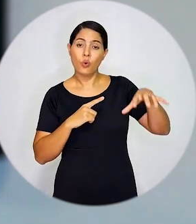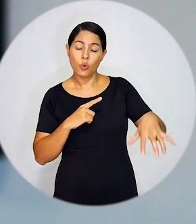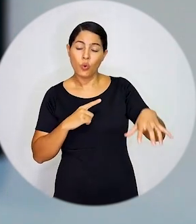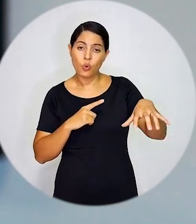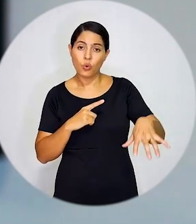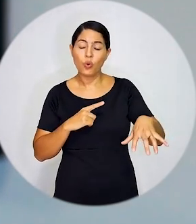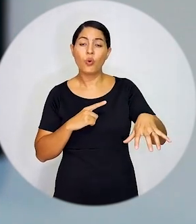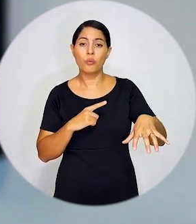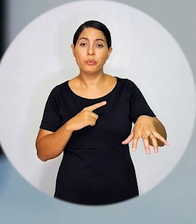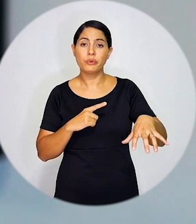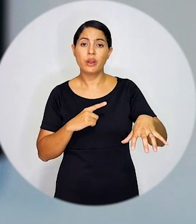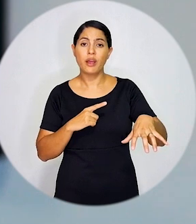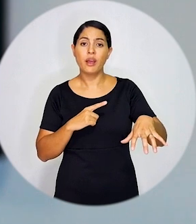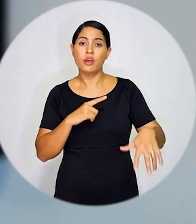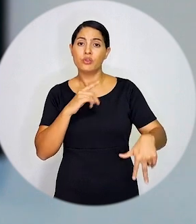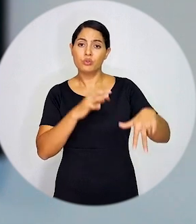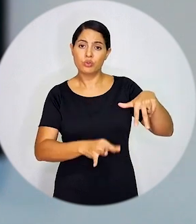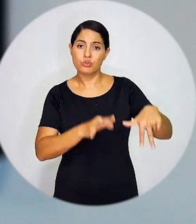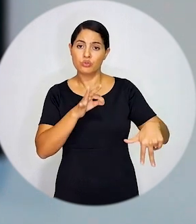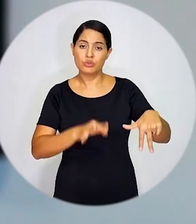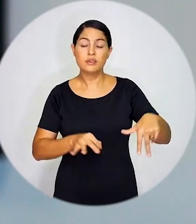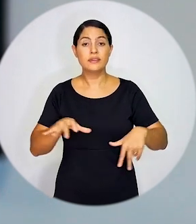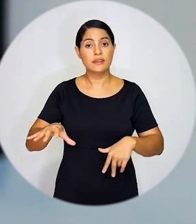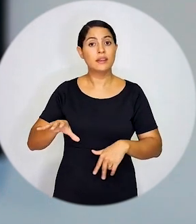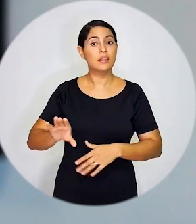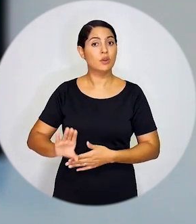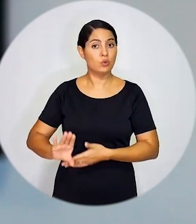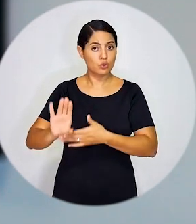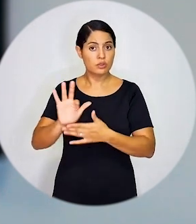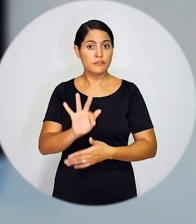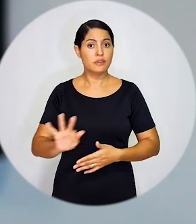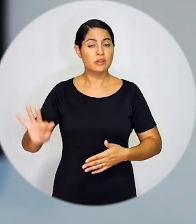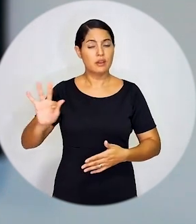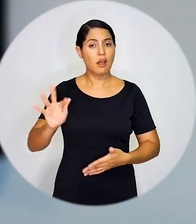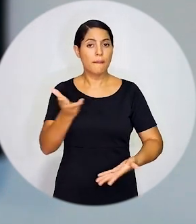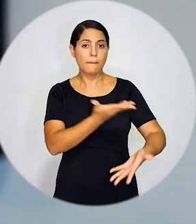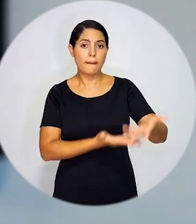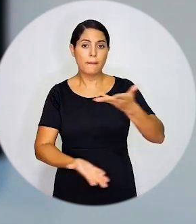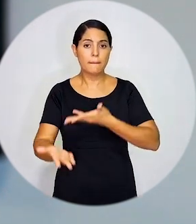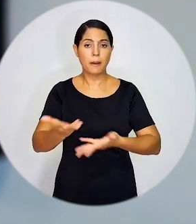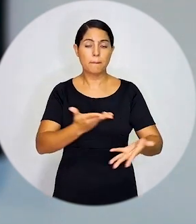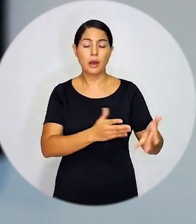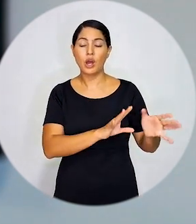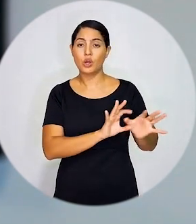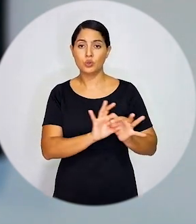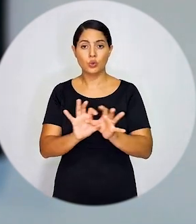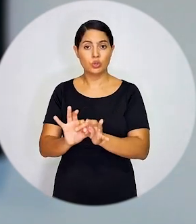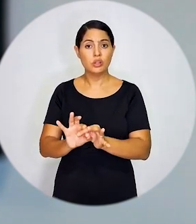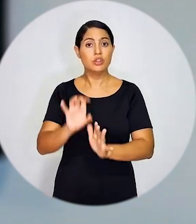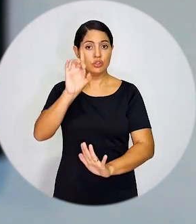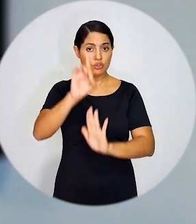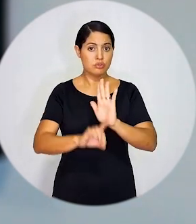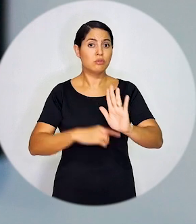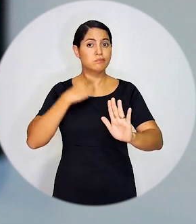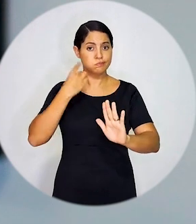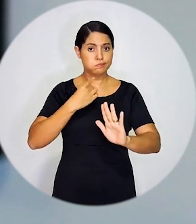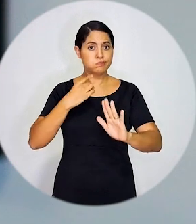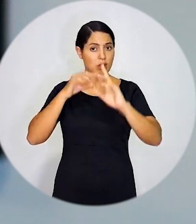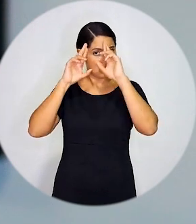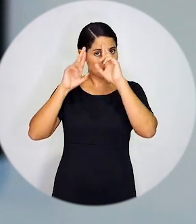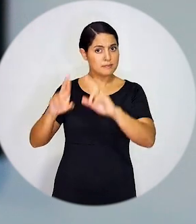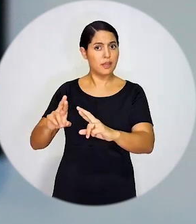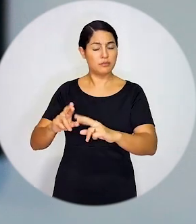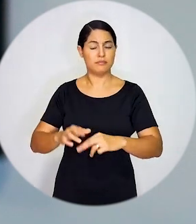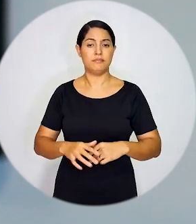entre o COPEG e o Conselho Federal, ela trará essa inserção dessa cultura de respeito às prerrogativas. Por outro